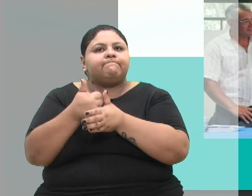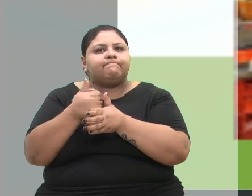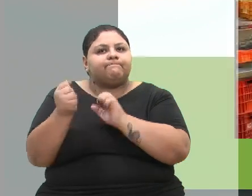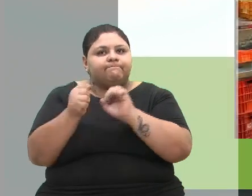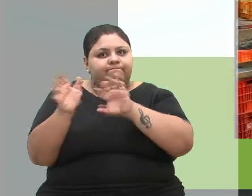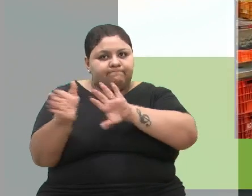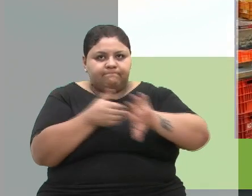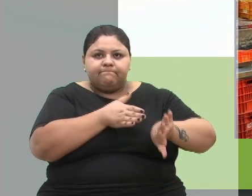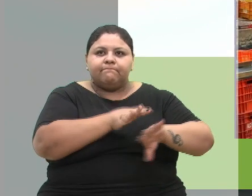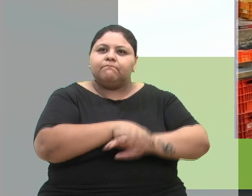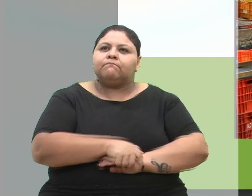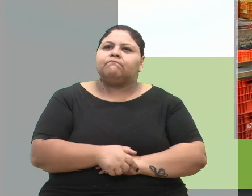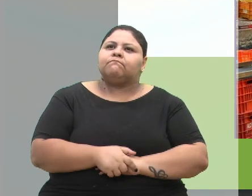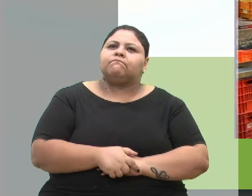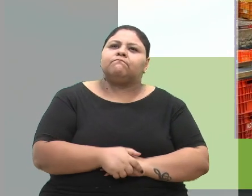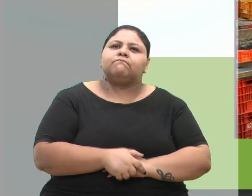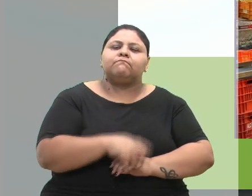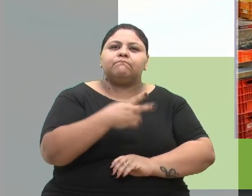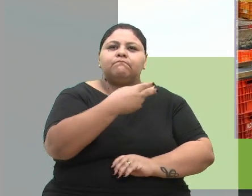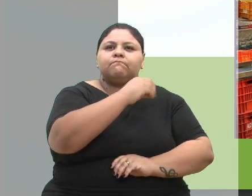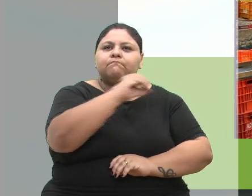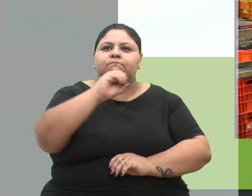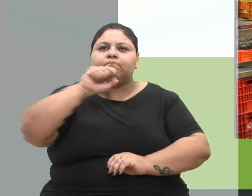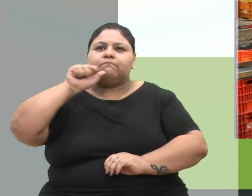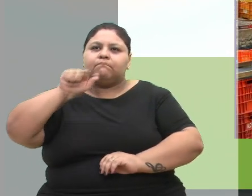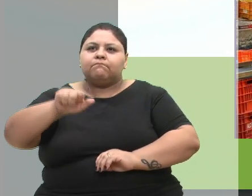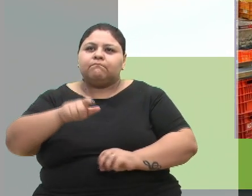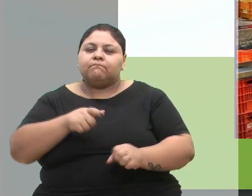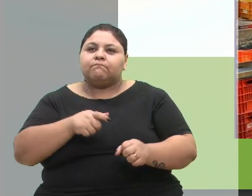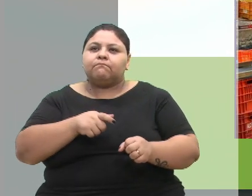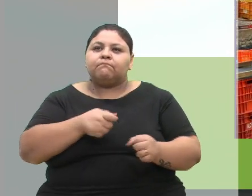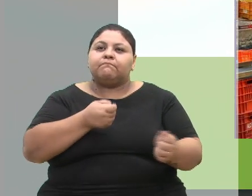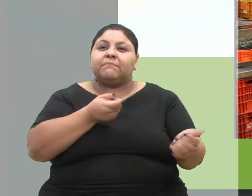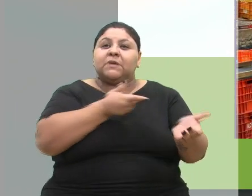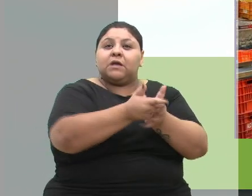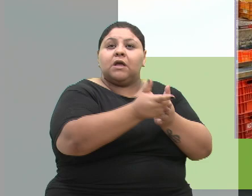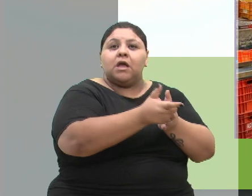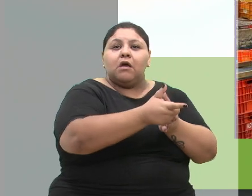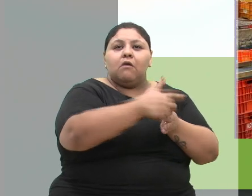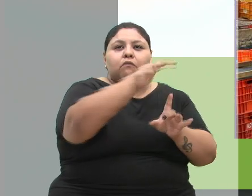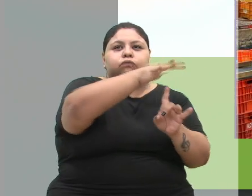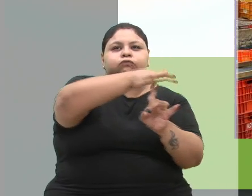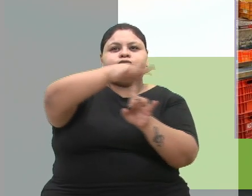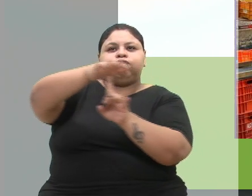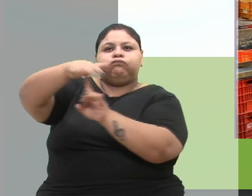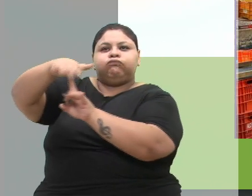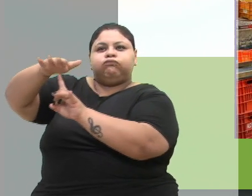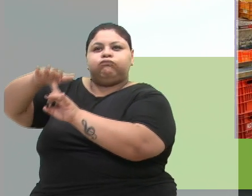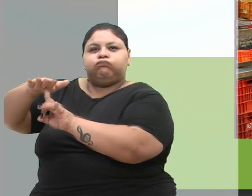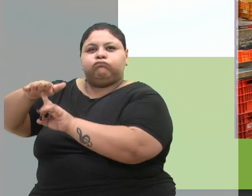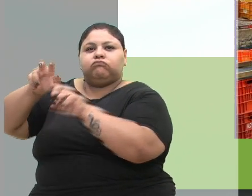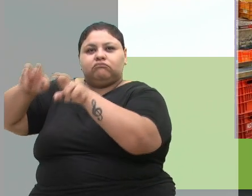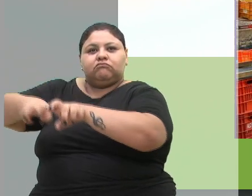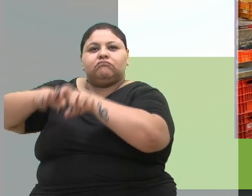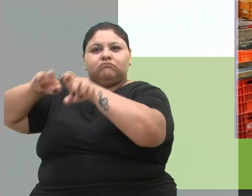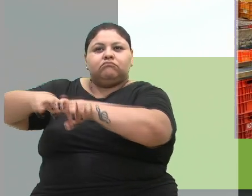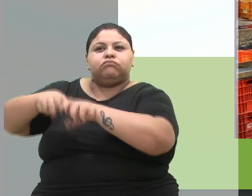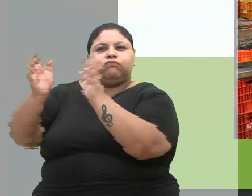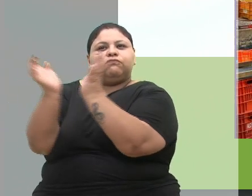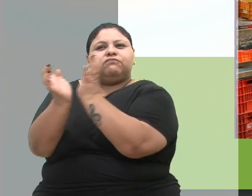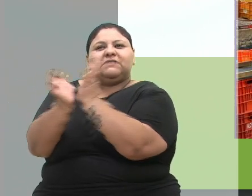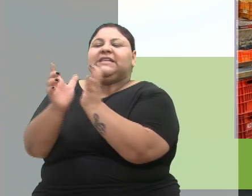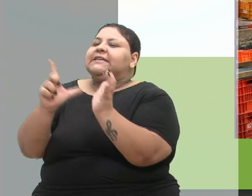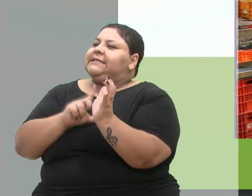passar? E 500 mil, então, para a aquisição das bancas para os pontos de safra. A gente sabe que tem toda